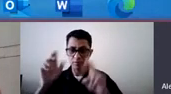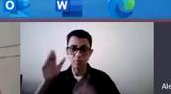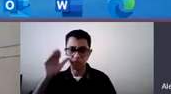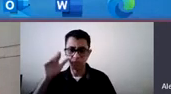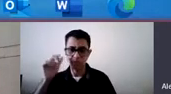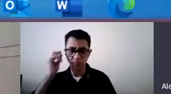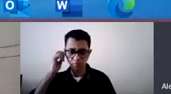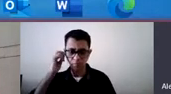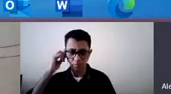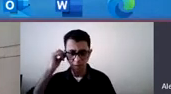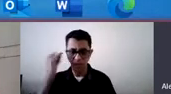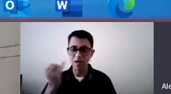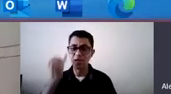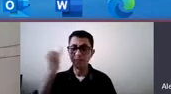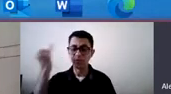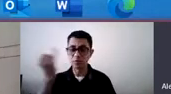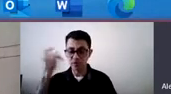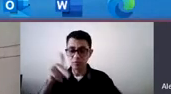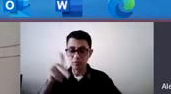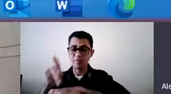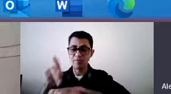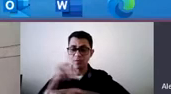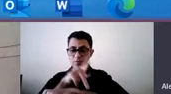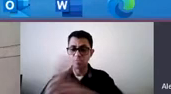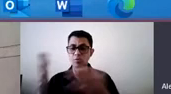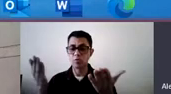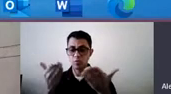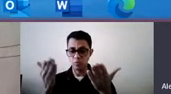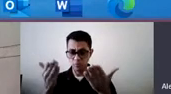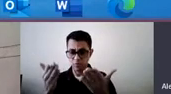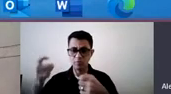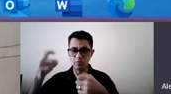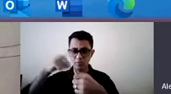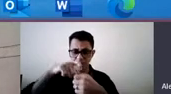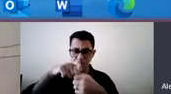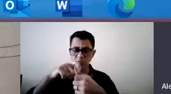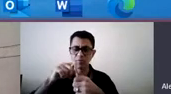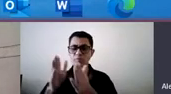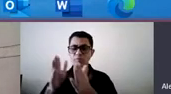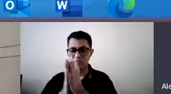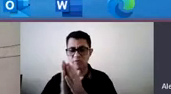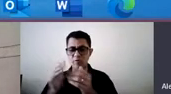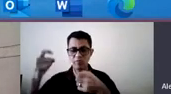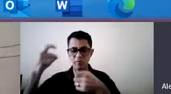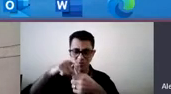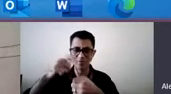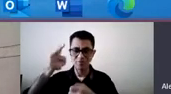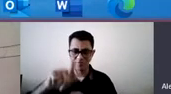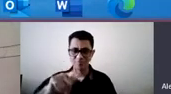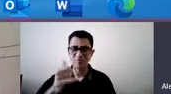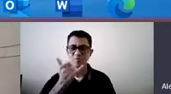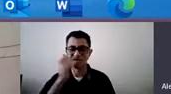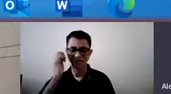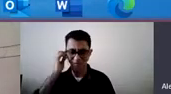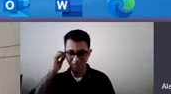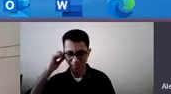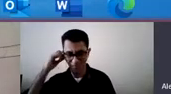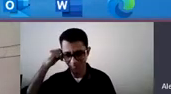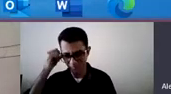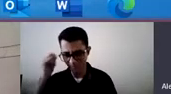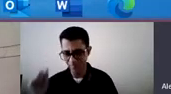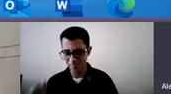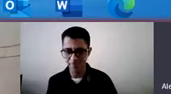Vamos lá, o papel do professor hoje... Pode voltar. Eu mudei, volto. Desculpa, Alexandre. Não,